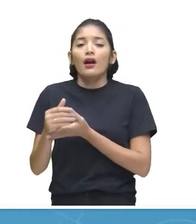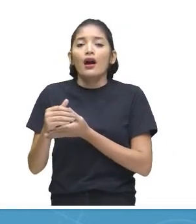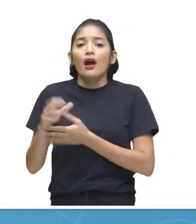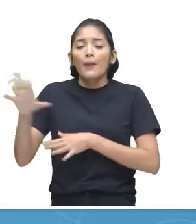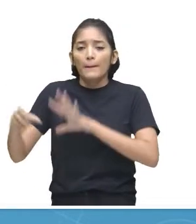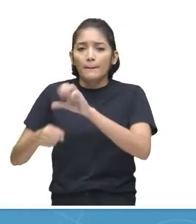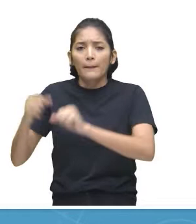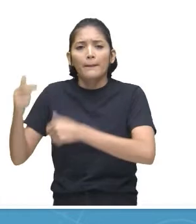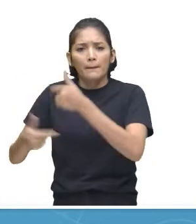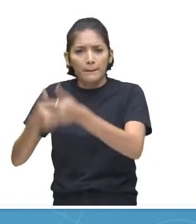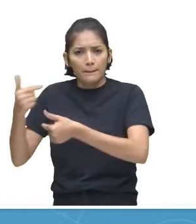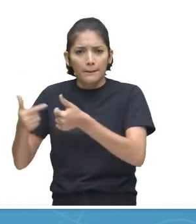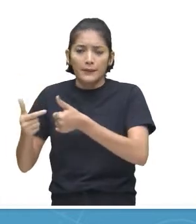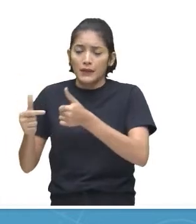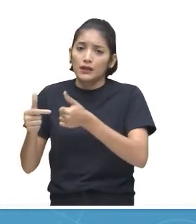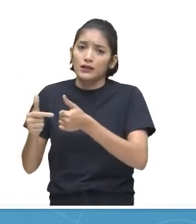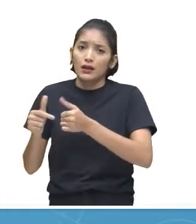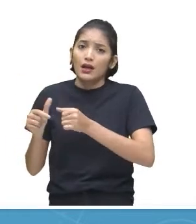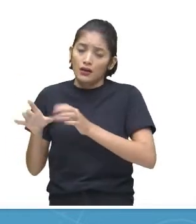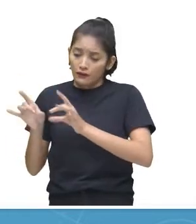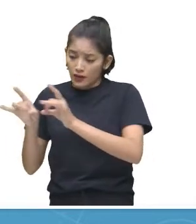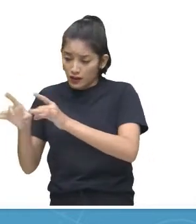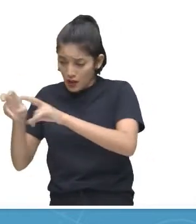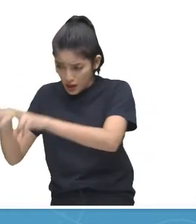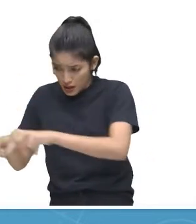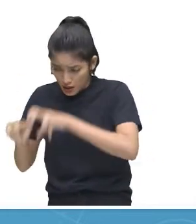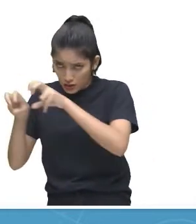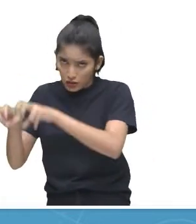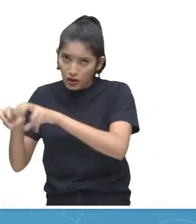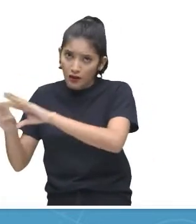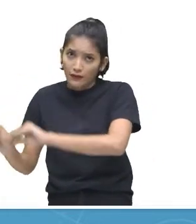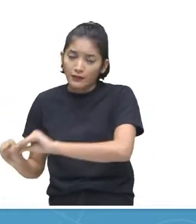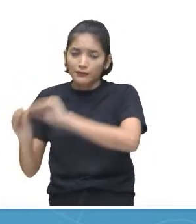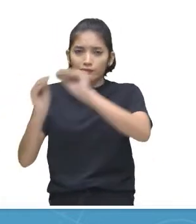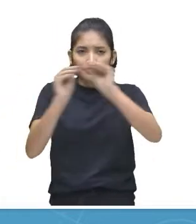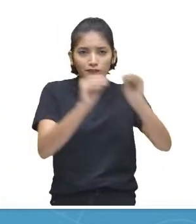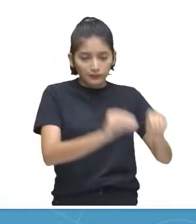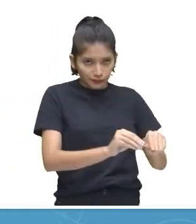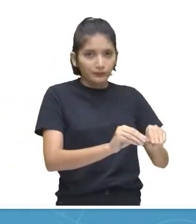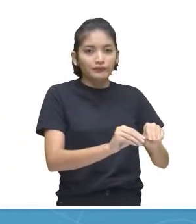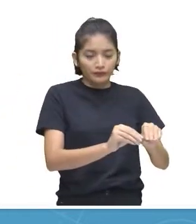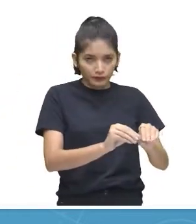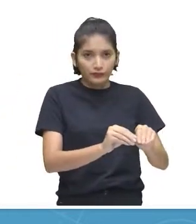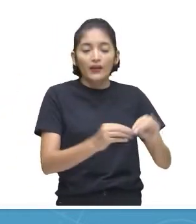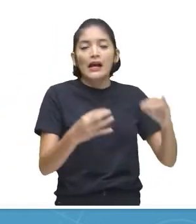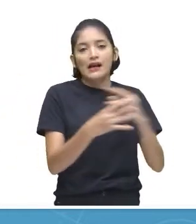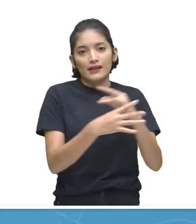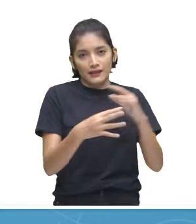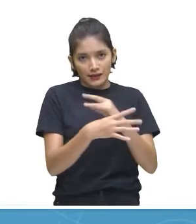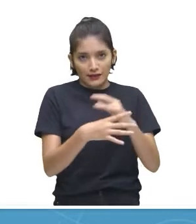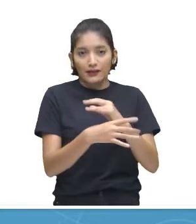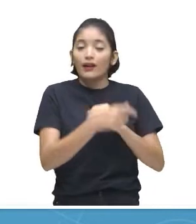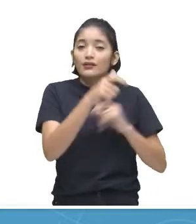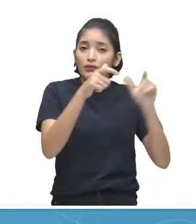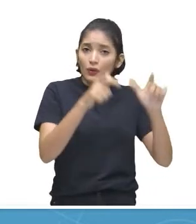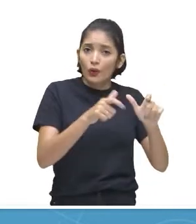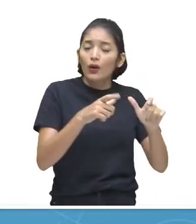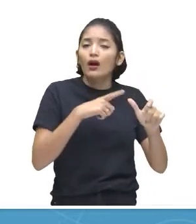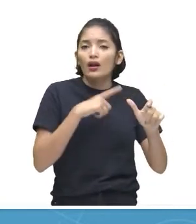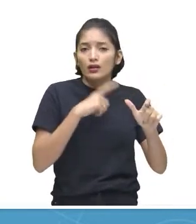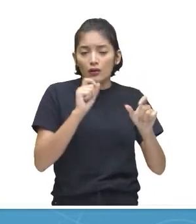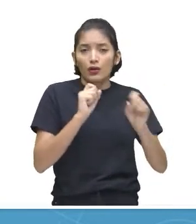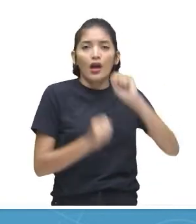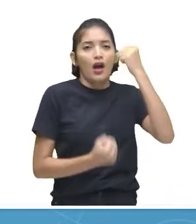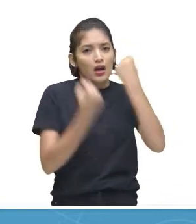os camponeses vão deixar a área do campo, né, e vão em direção às as cidades aonde estão localizadas